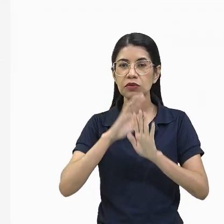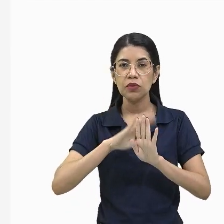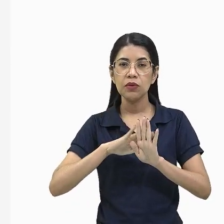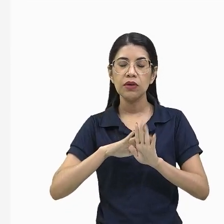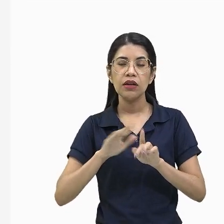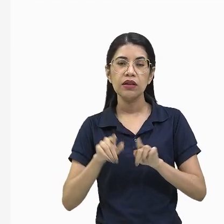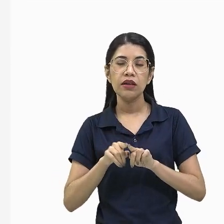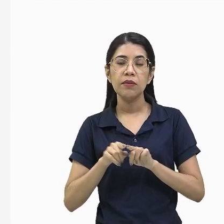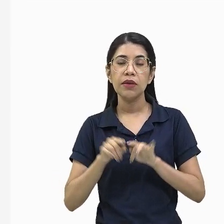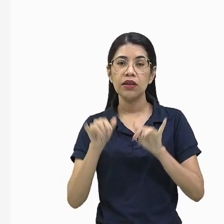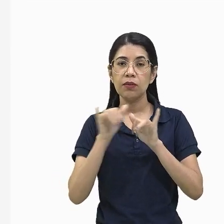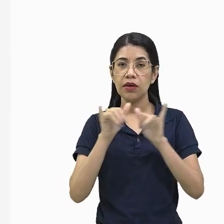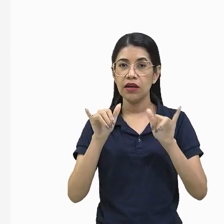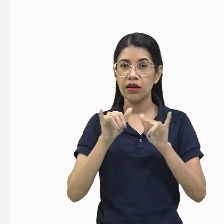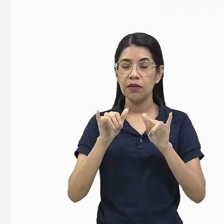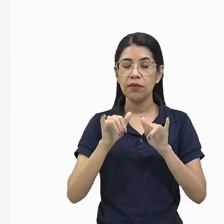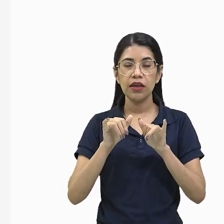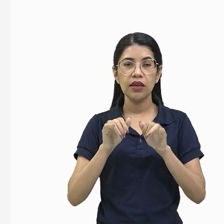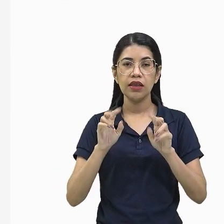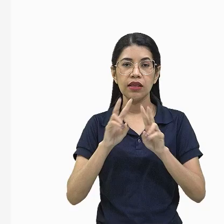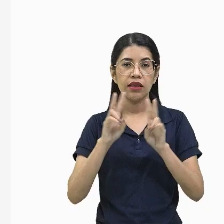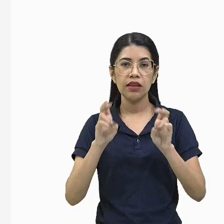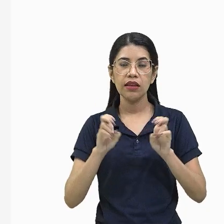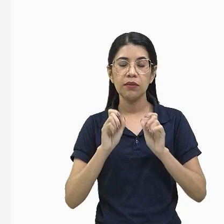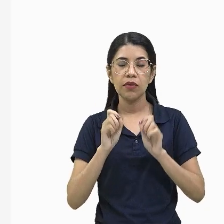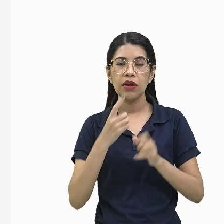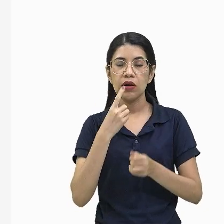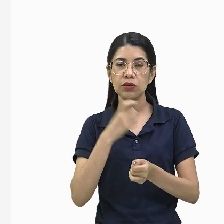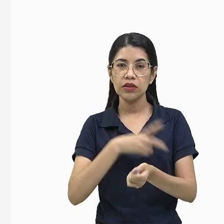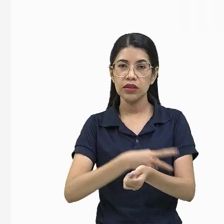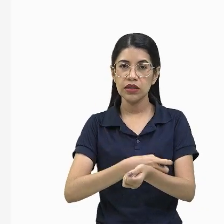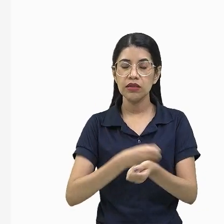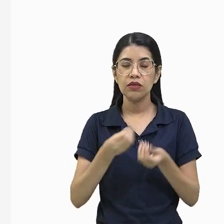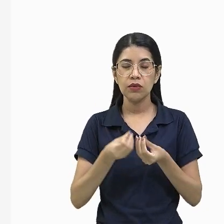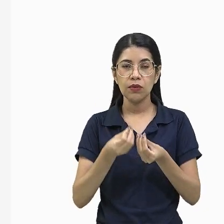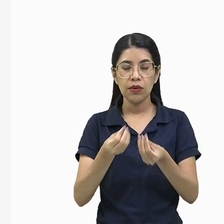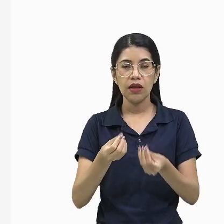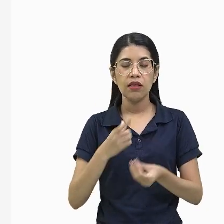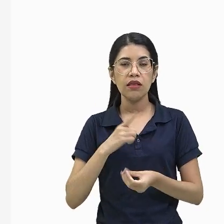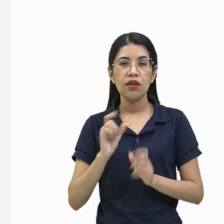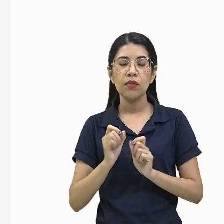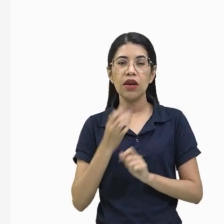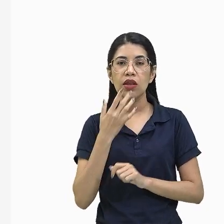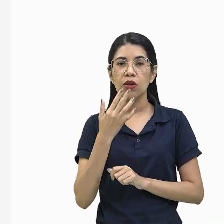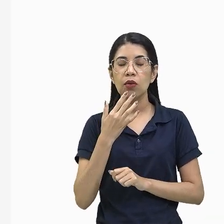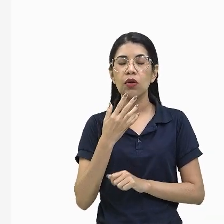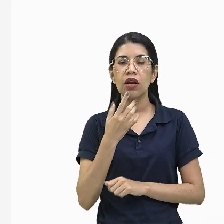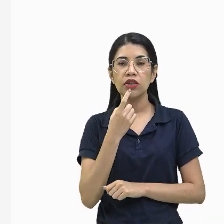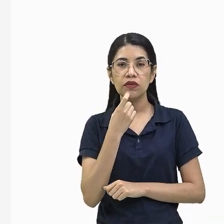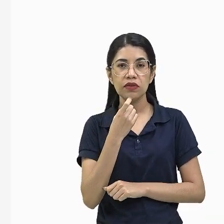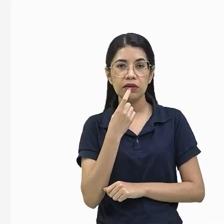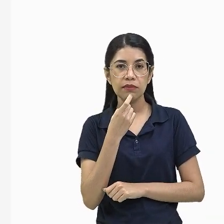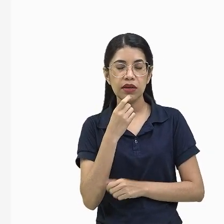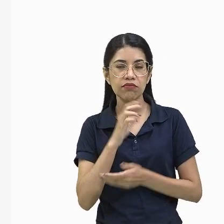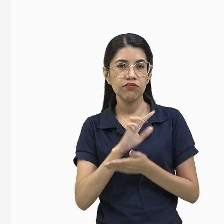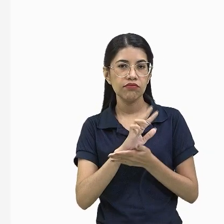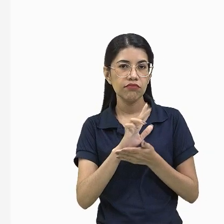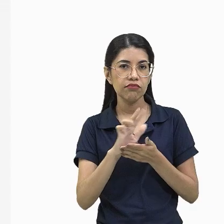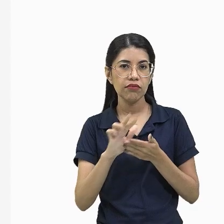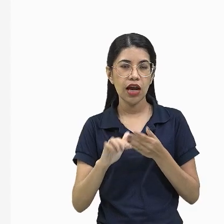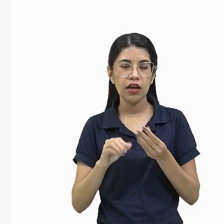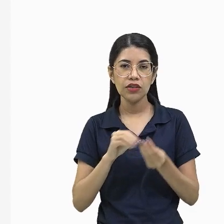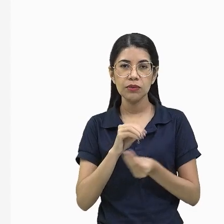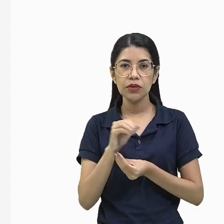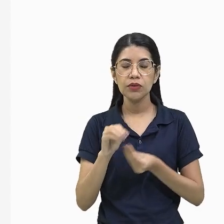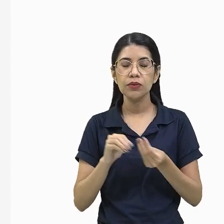que aborda justamente a doação de sangue, percebo que nós temos tons avermelhados. Percebo